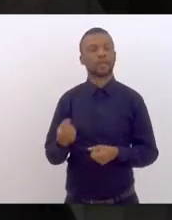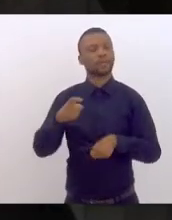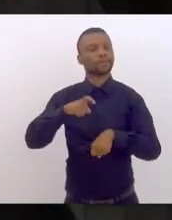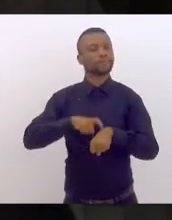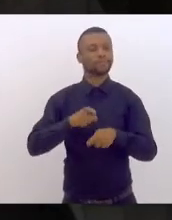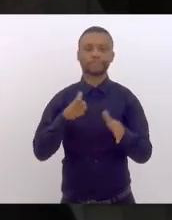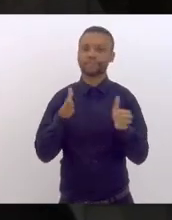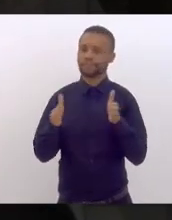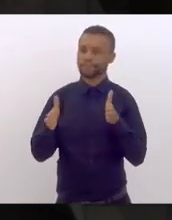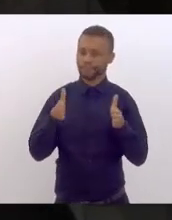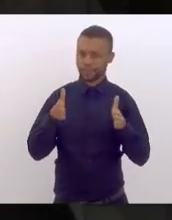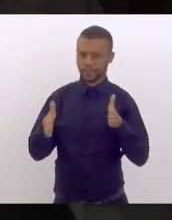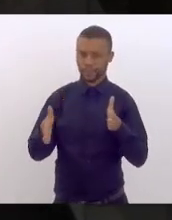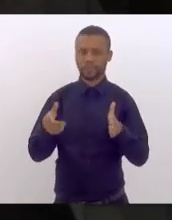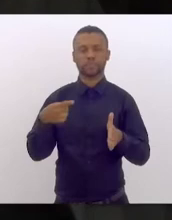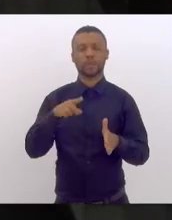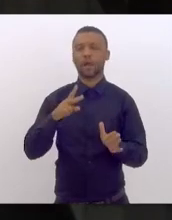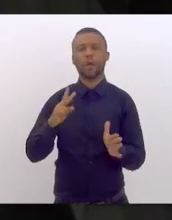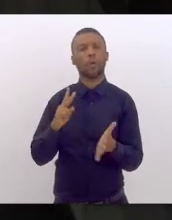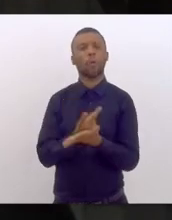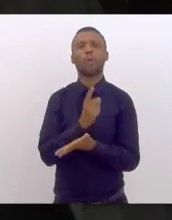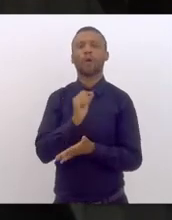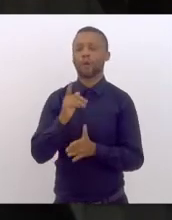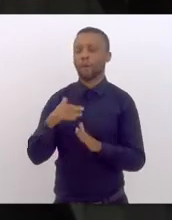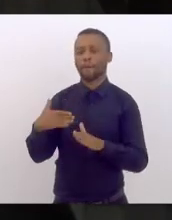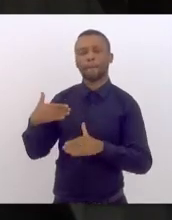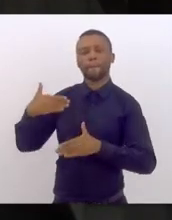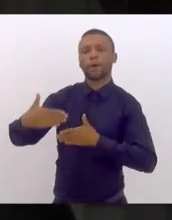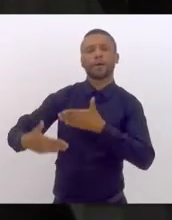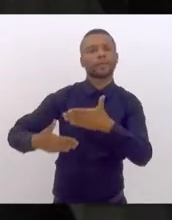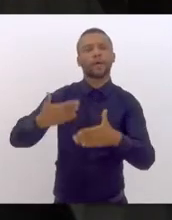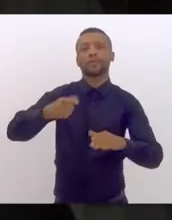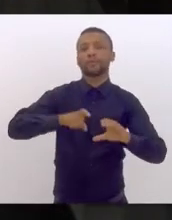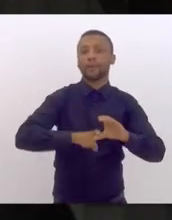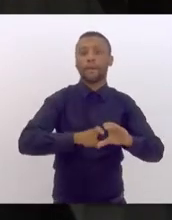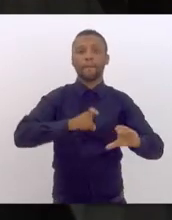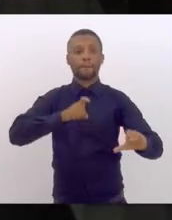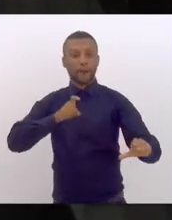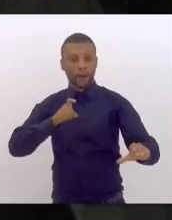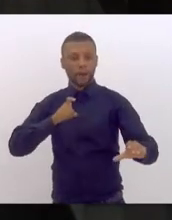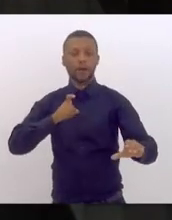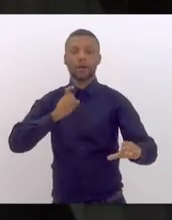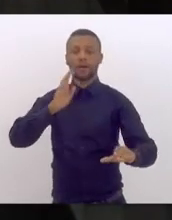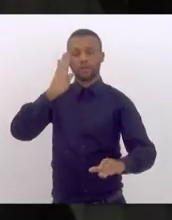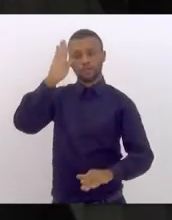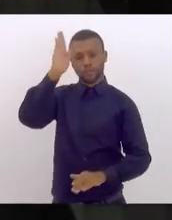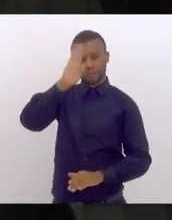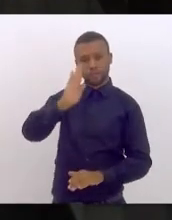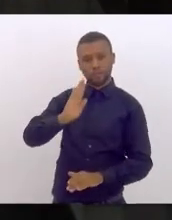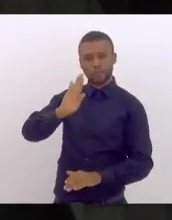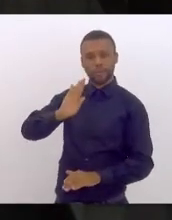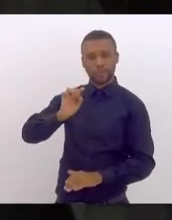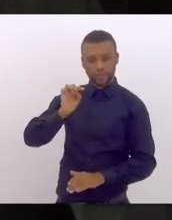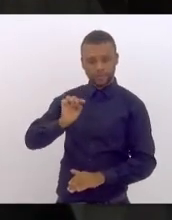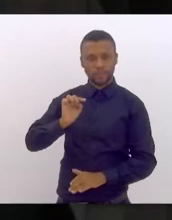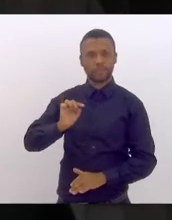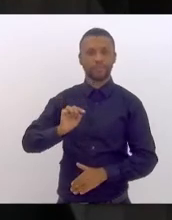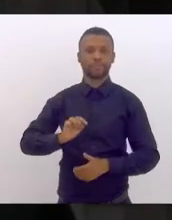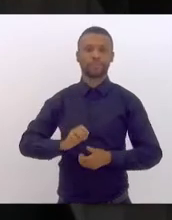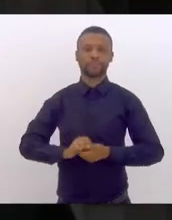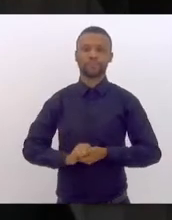período o processo de emancipação do nosso país